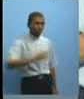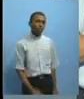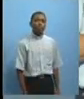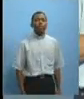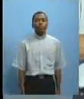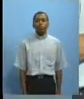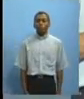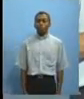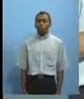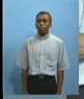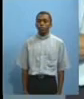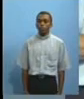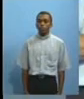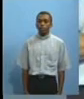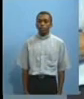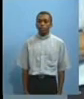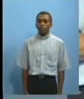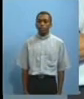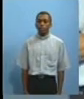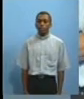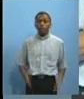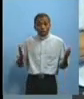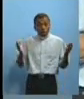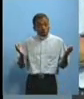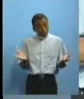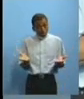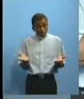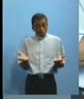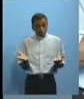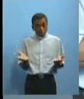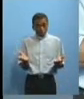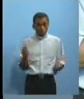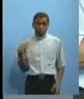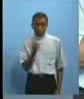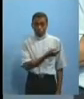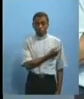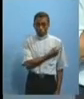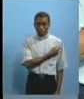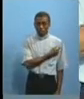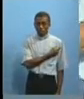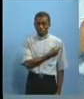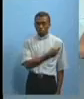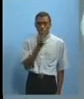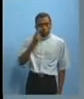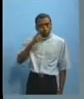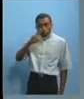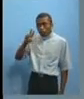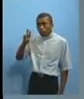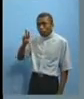liberdade para o mal Especialmente os que levados por suas